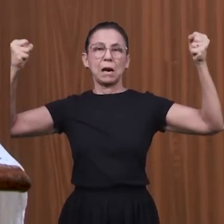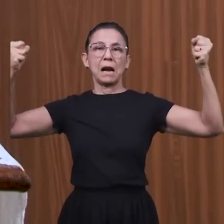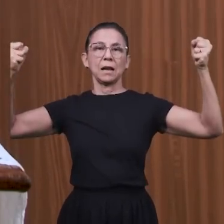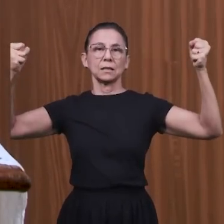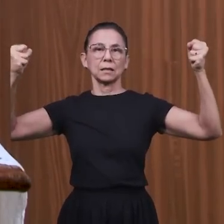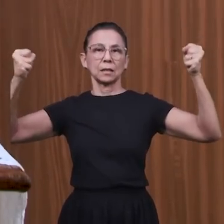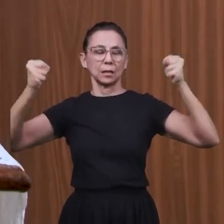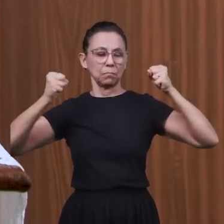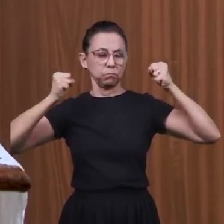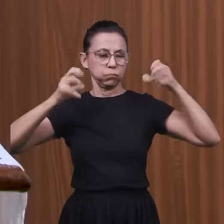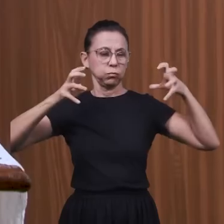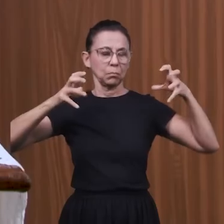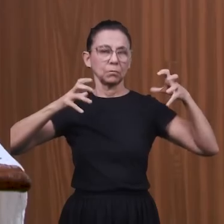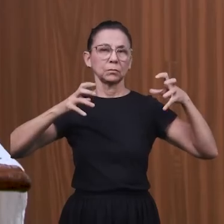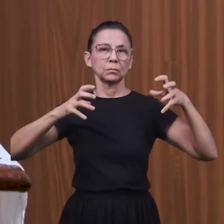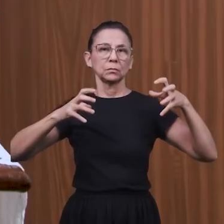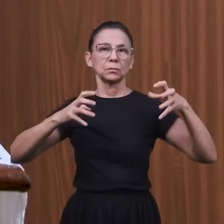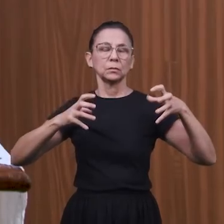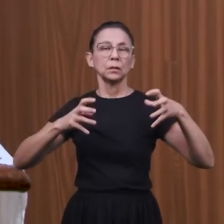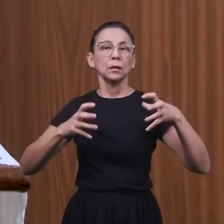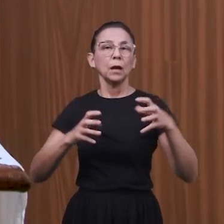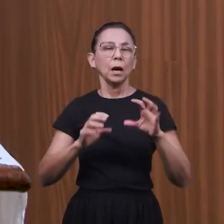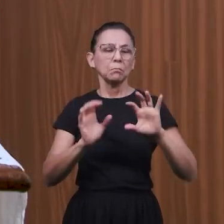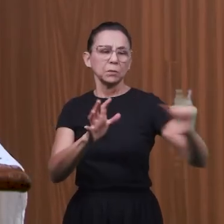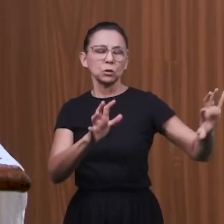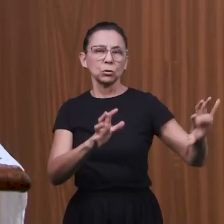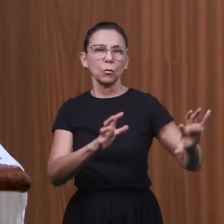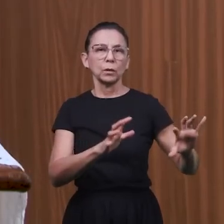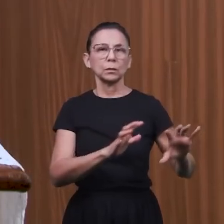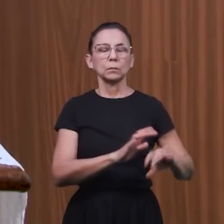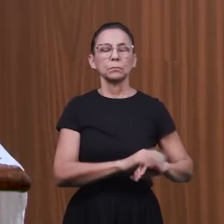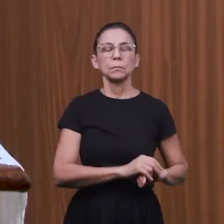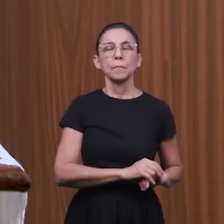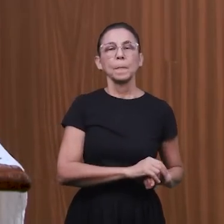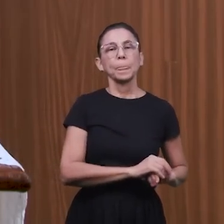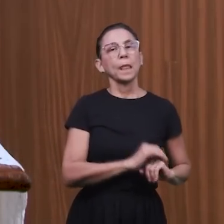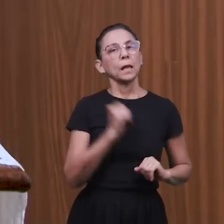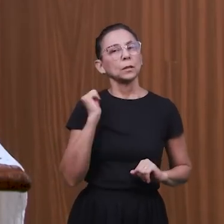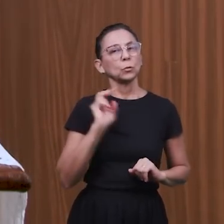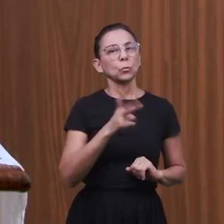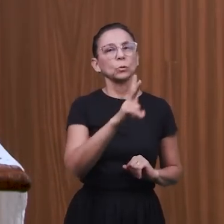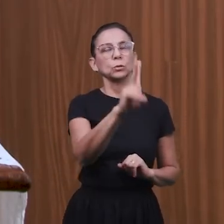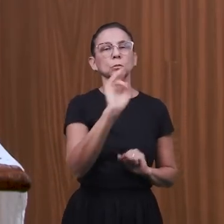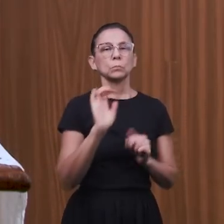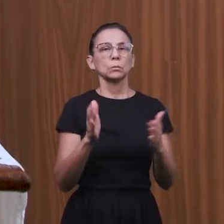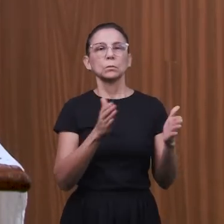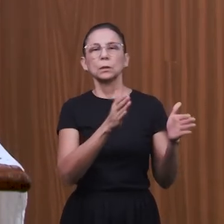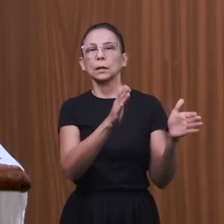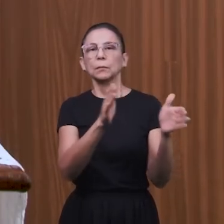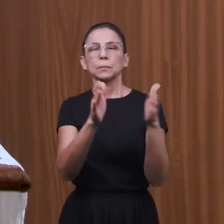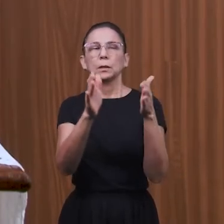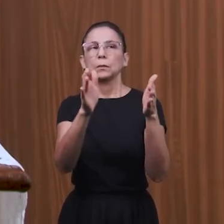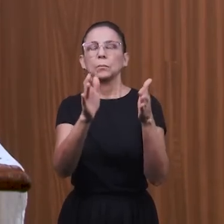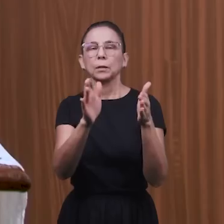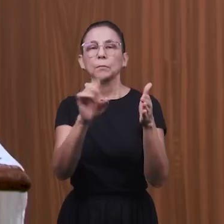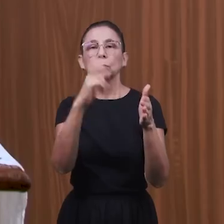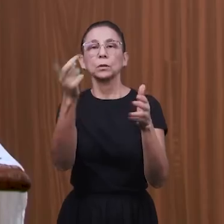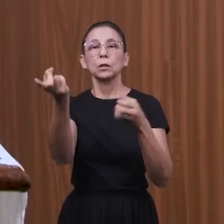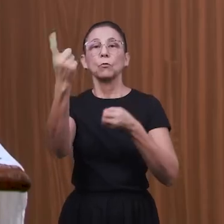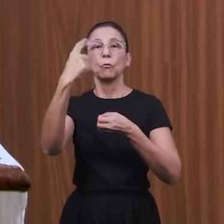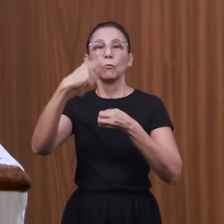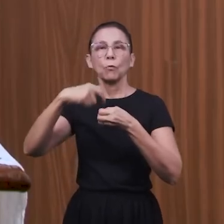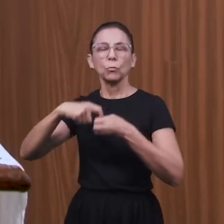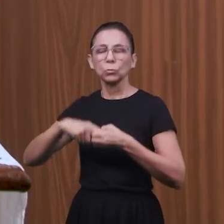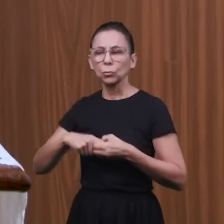volta novamente agora para desposar aquela que seria a sua mulher, ele resolve ver o que havia acontecido com aquele leão que ele